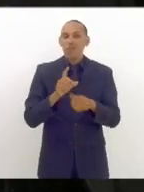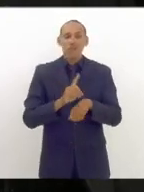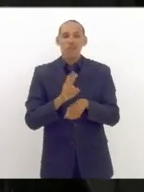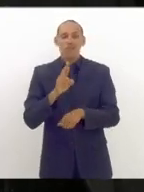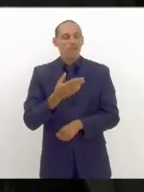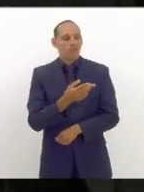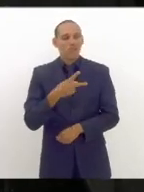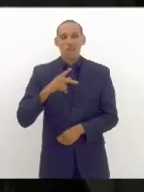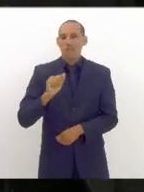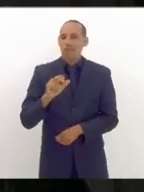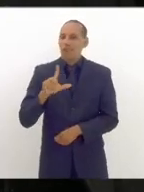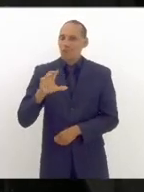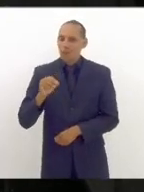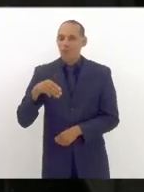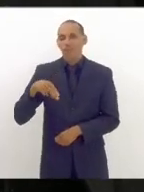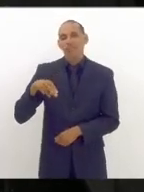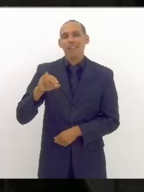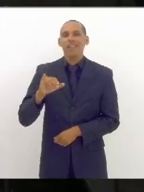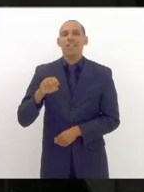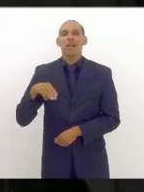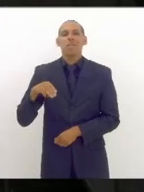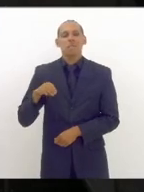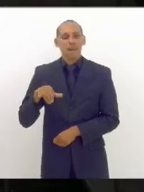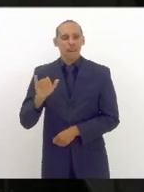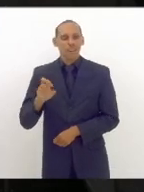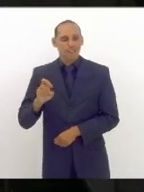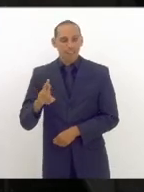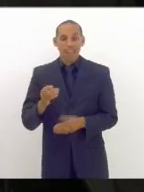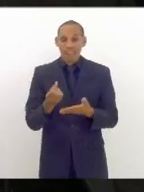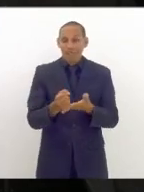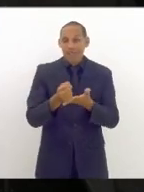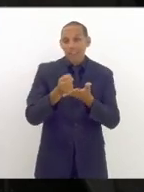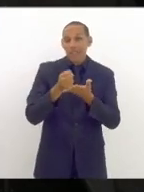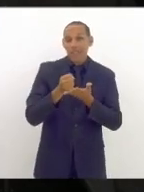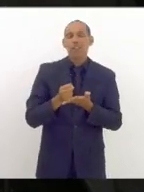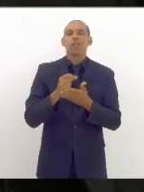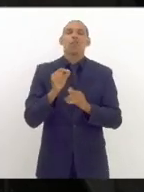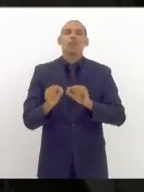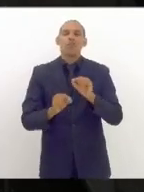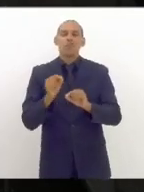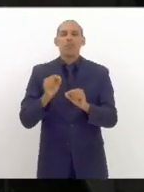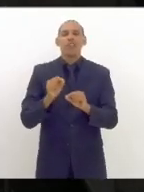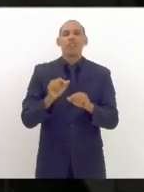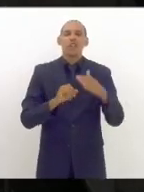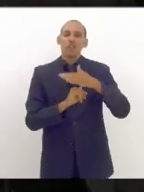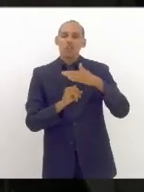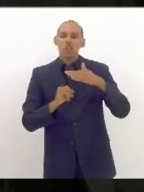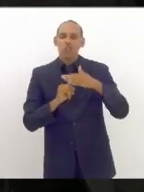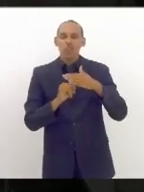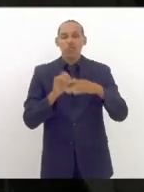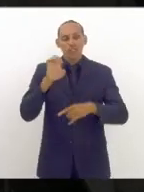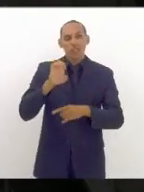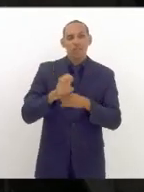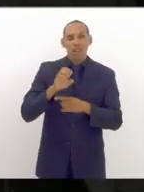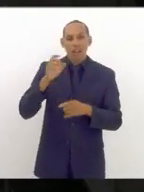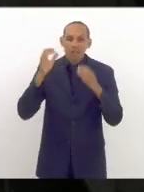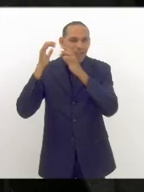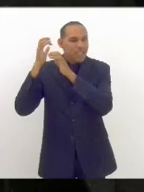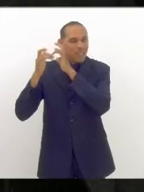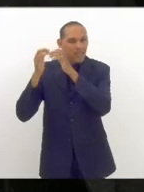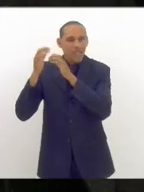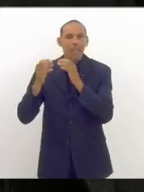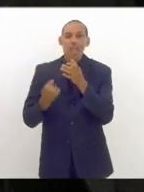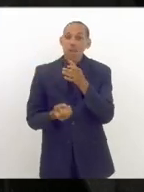Niemeyer, que ofereceu o Instituto Estadual do Cérebro para a gente montar um centro de referência para microcefalia, que foi